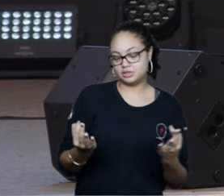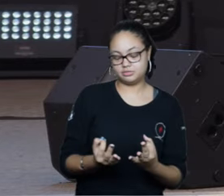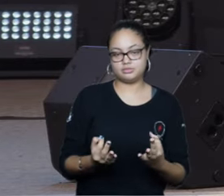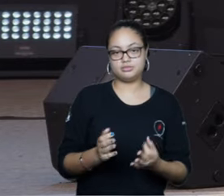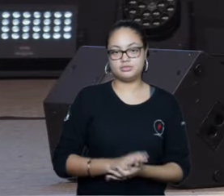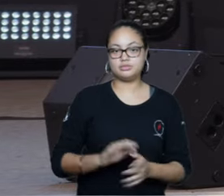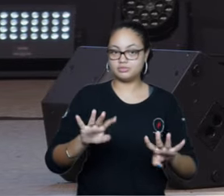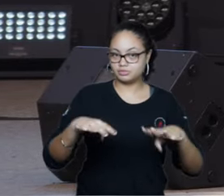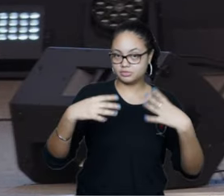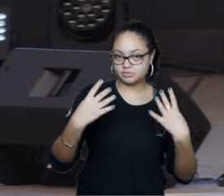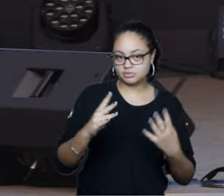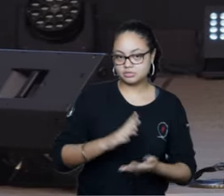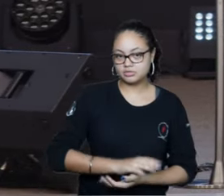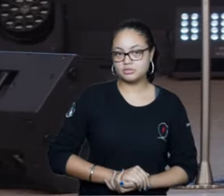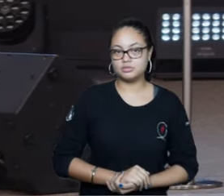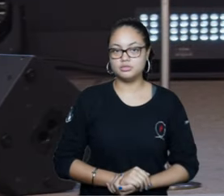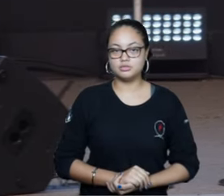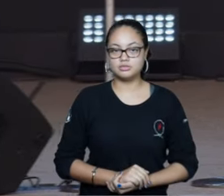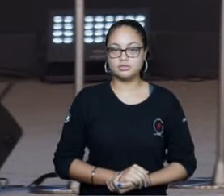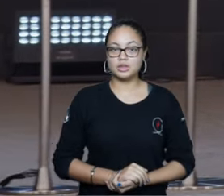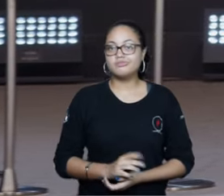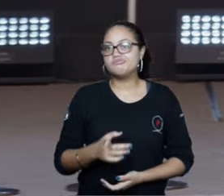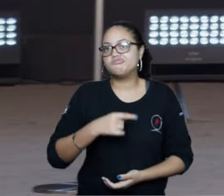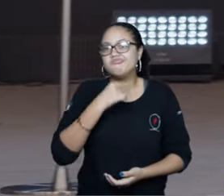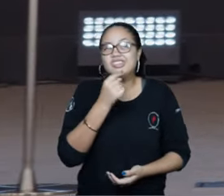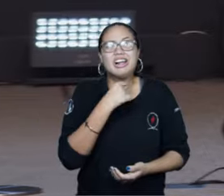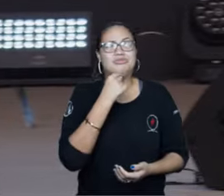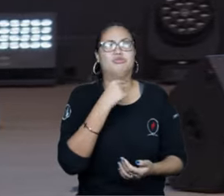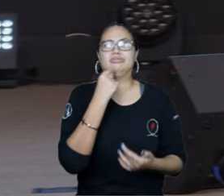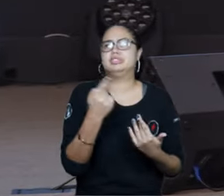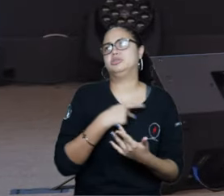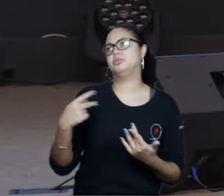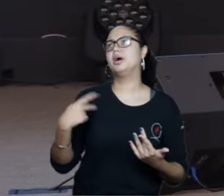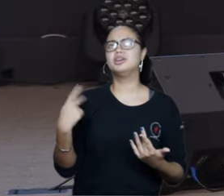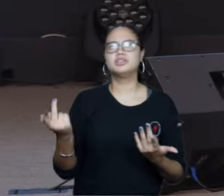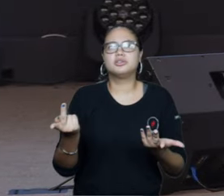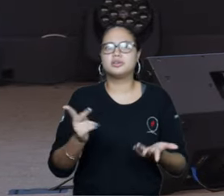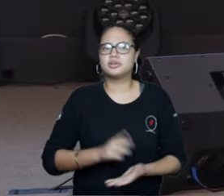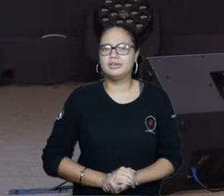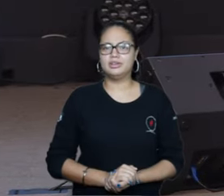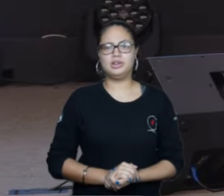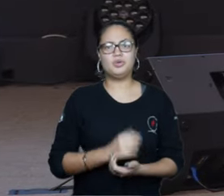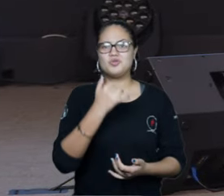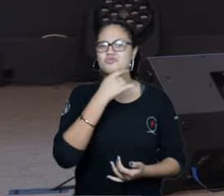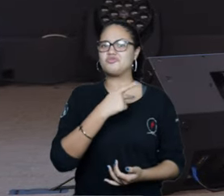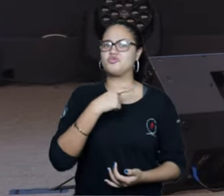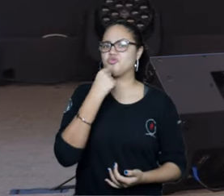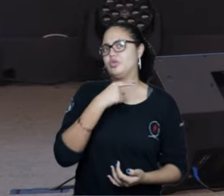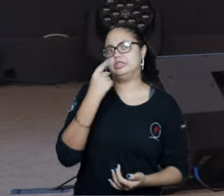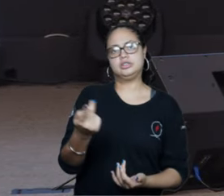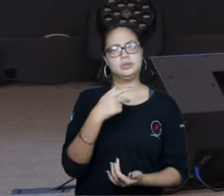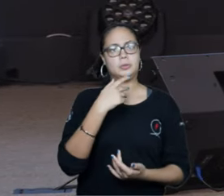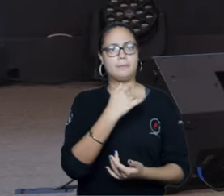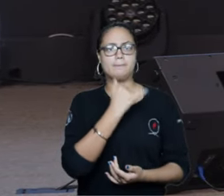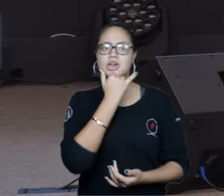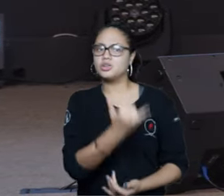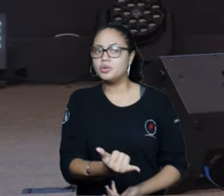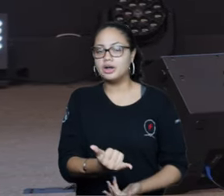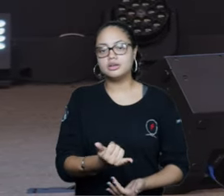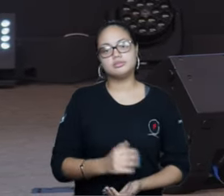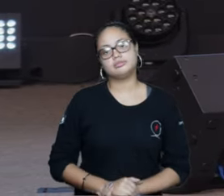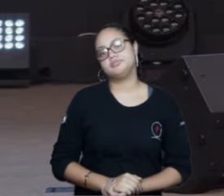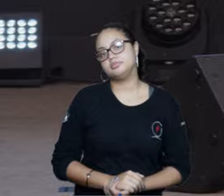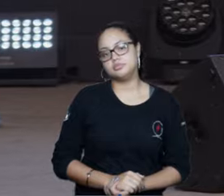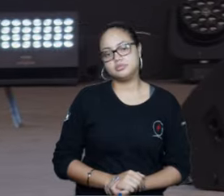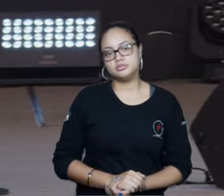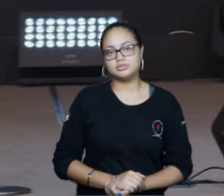agora eu não consigo eu não consigo perdoar a casa vai